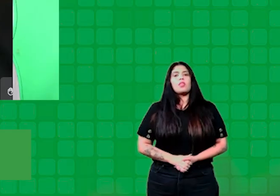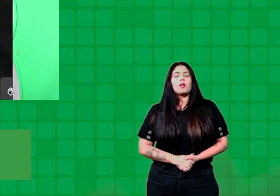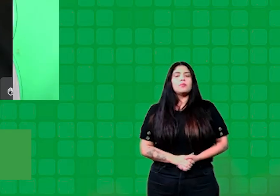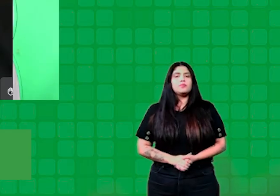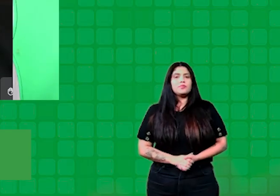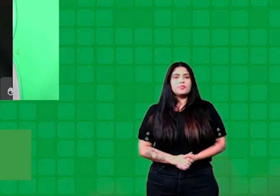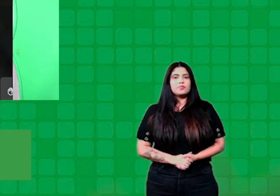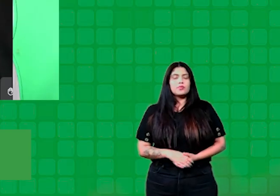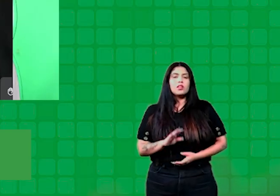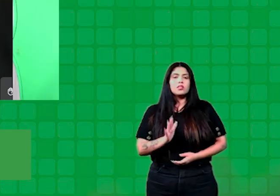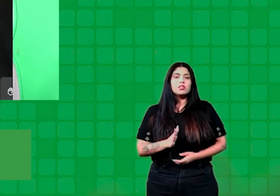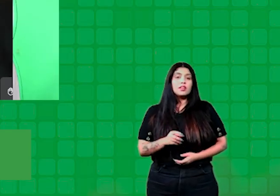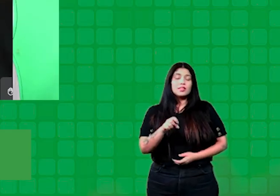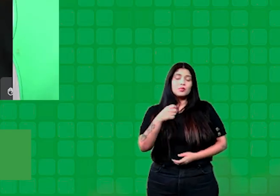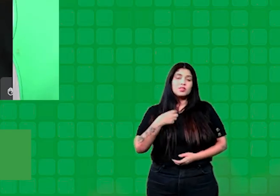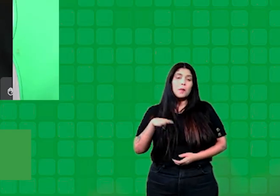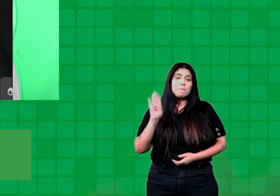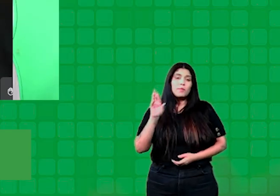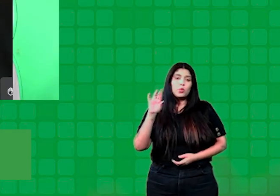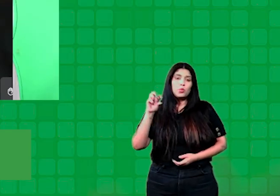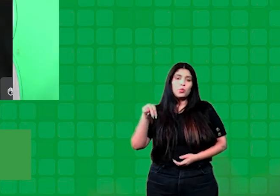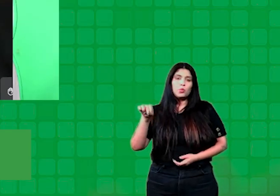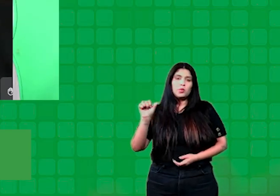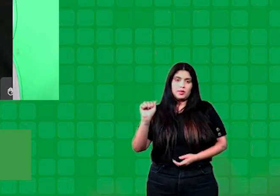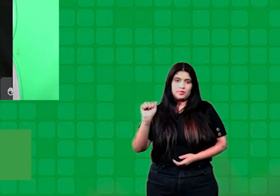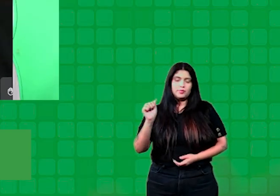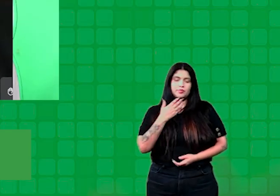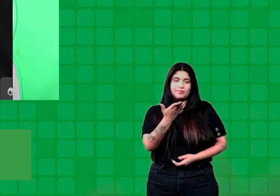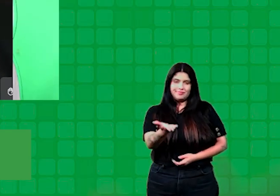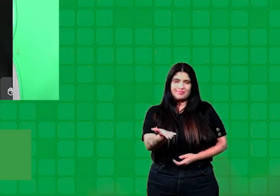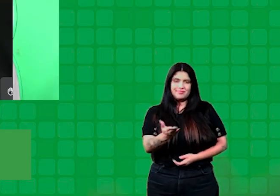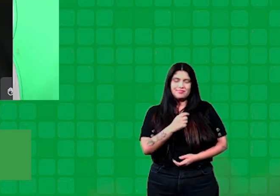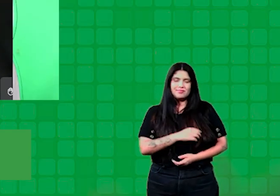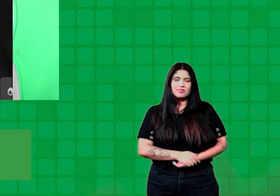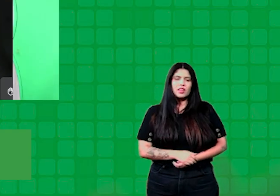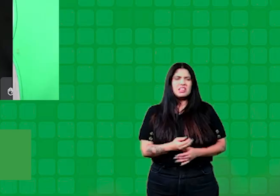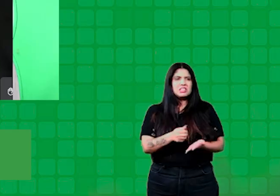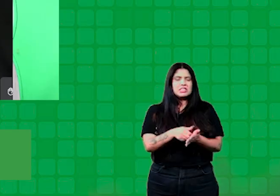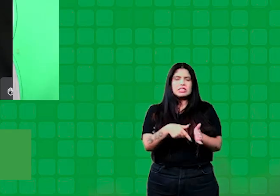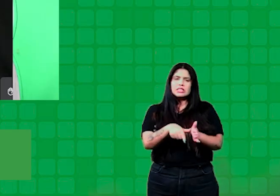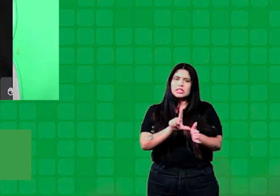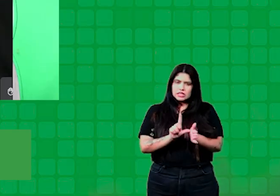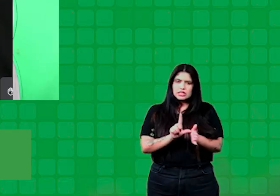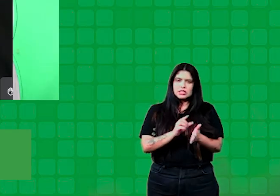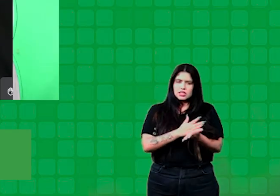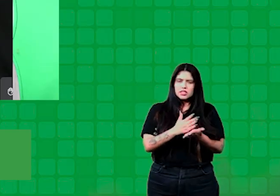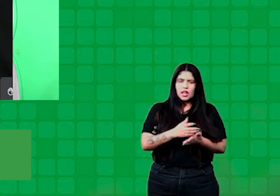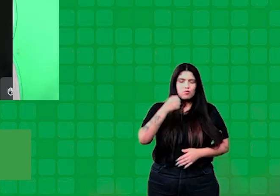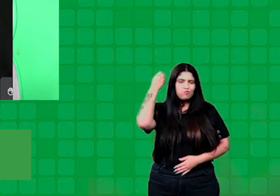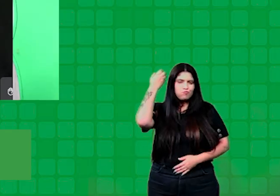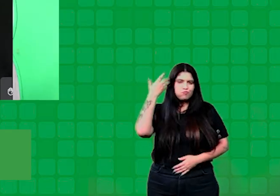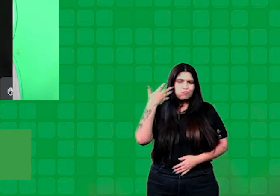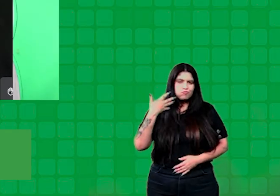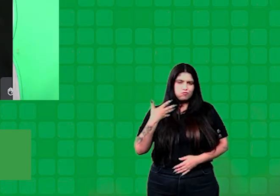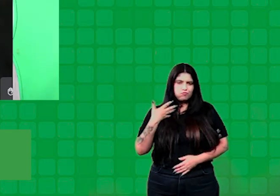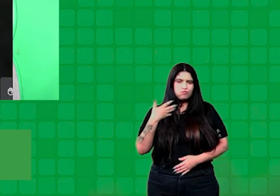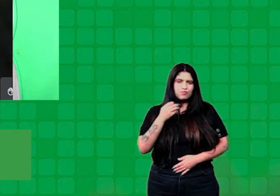temos a Bruna. Bruna, está contigo a palavra. Por favor, antes de iniciar, faça a sua autodescrição, por